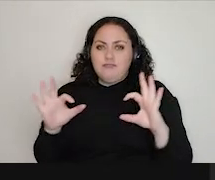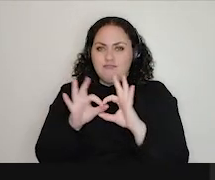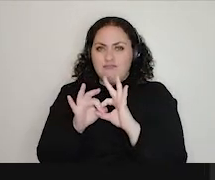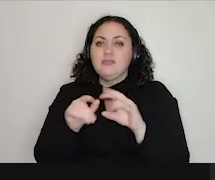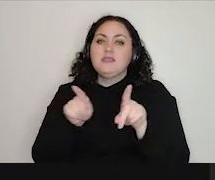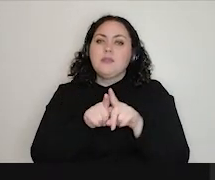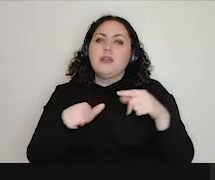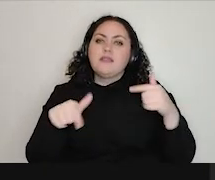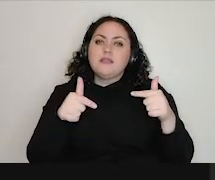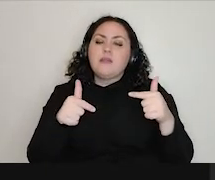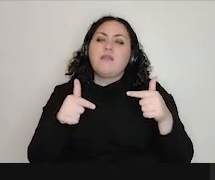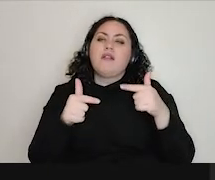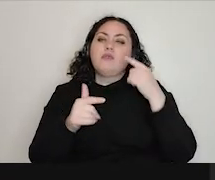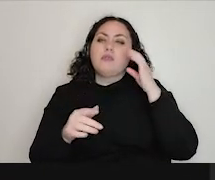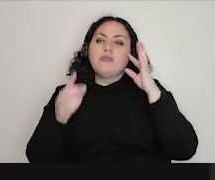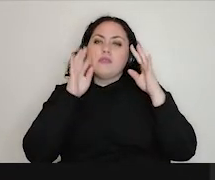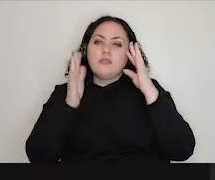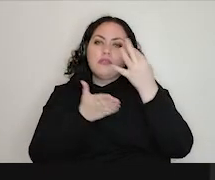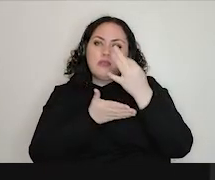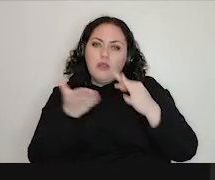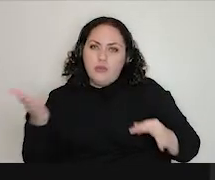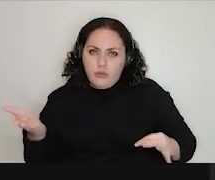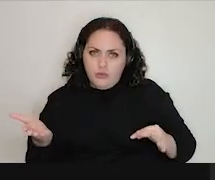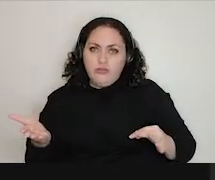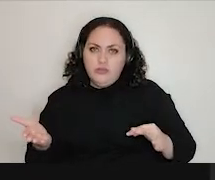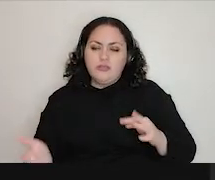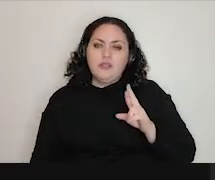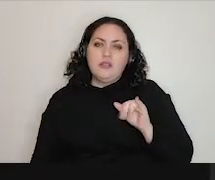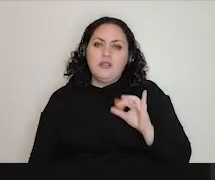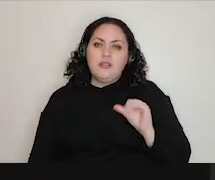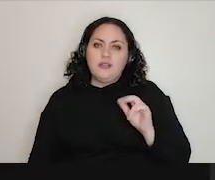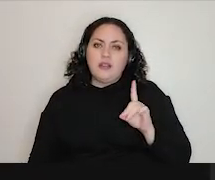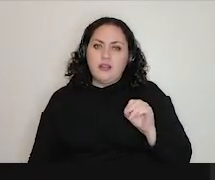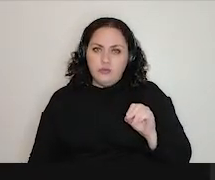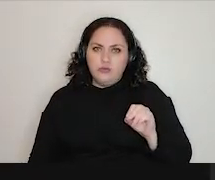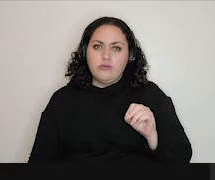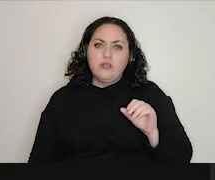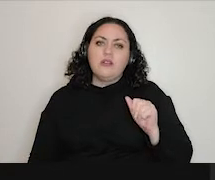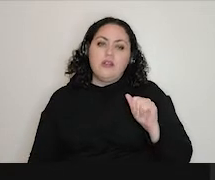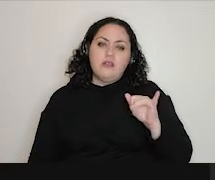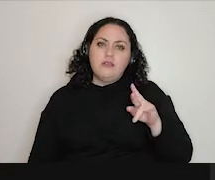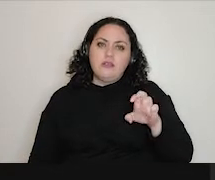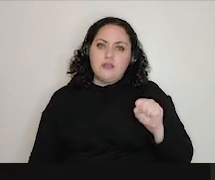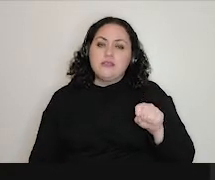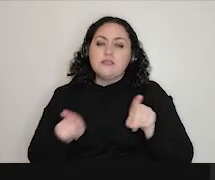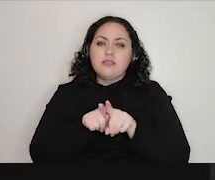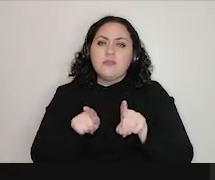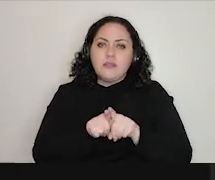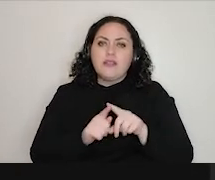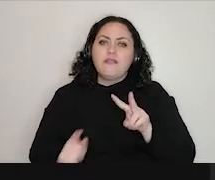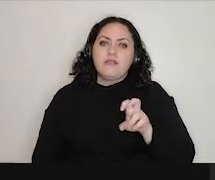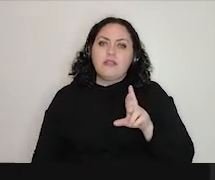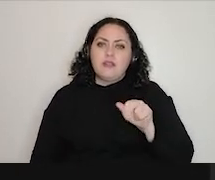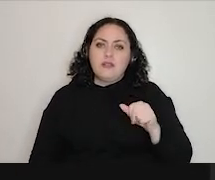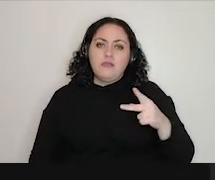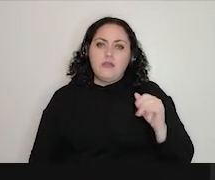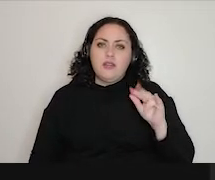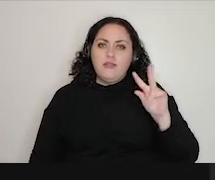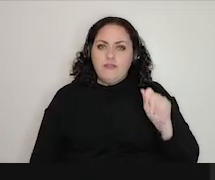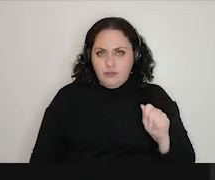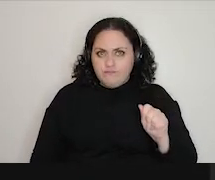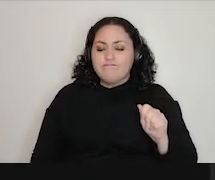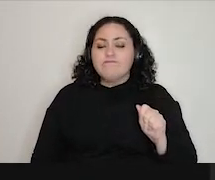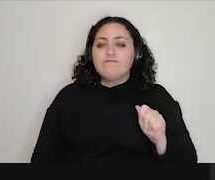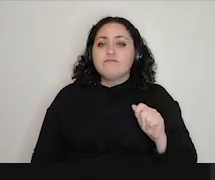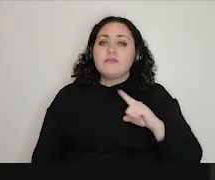prevenção combinada, né, e trabalho com o referencial teórico da vulnerabilidade de direitos humanos, né, que é do Ricardo Aires e da Vera